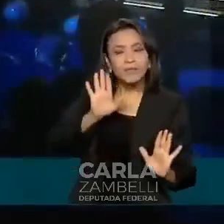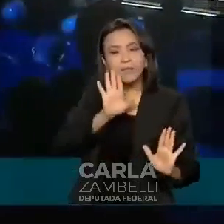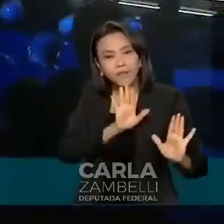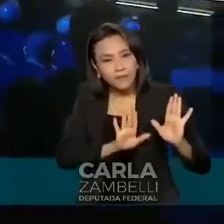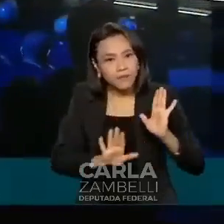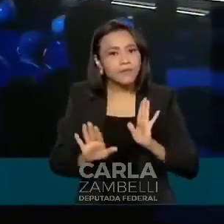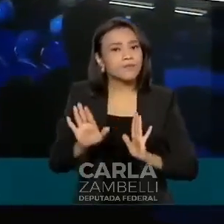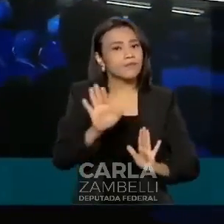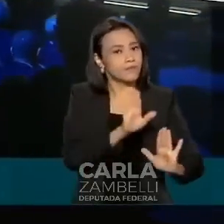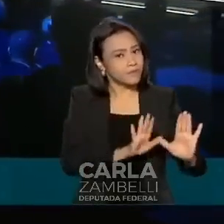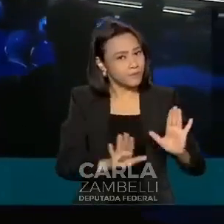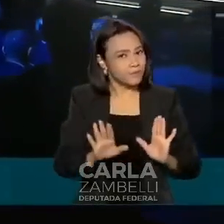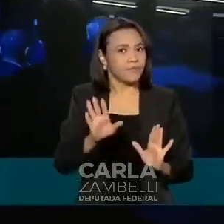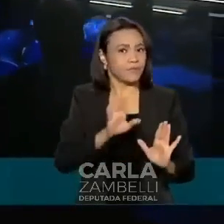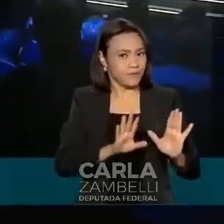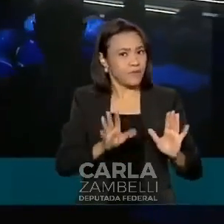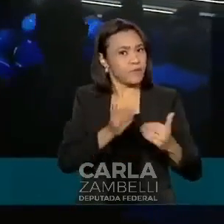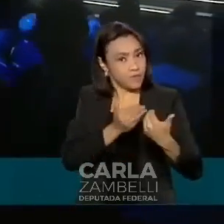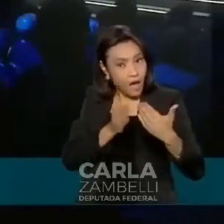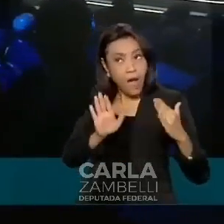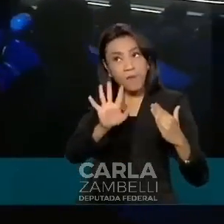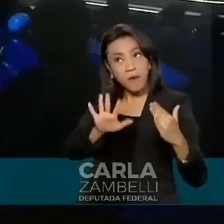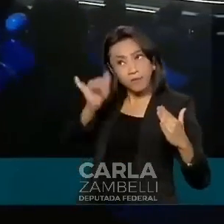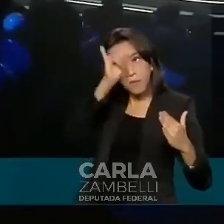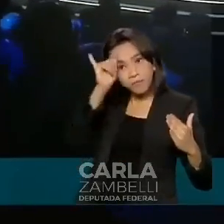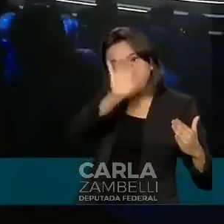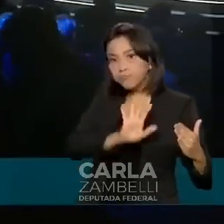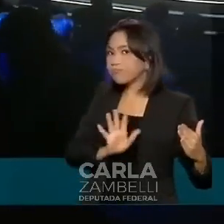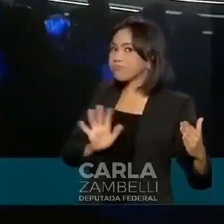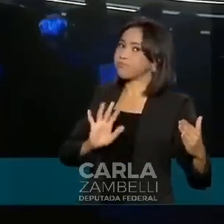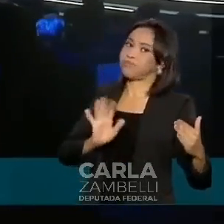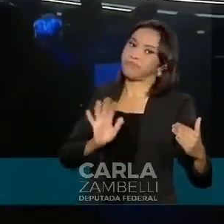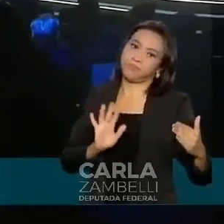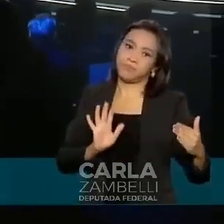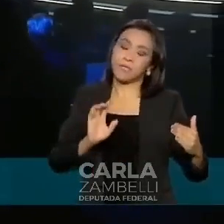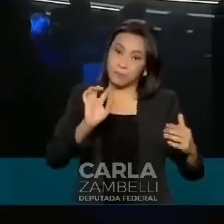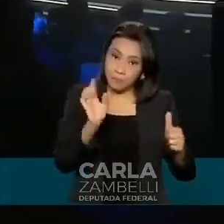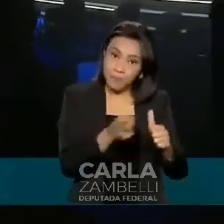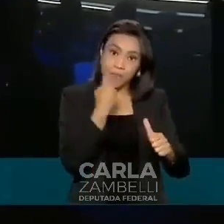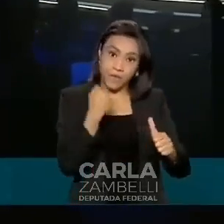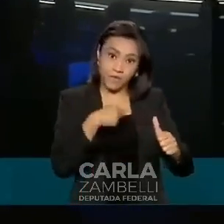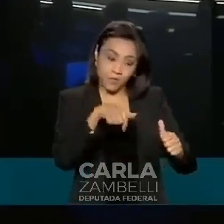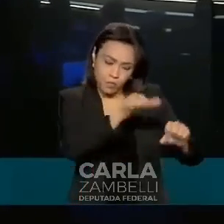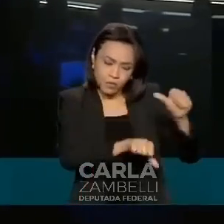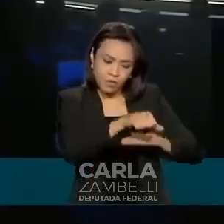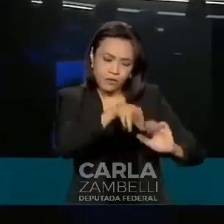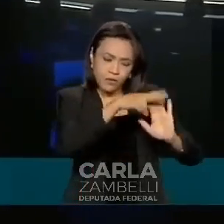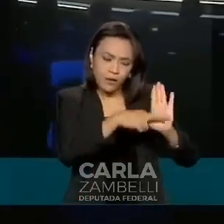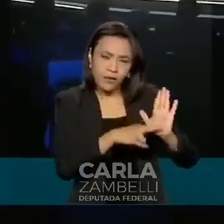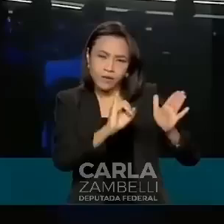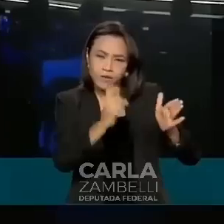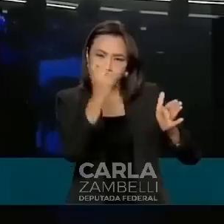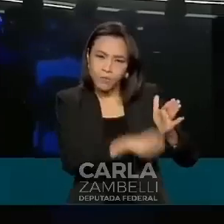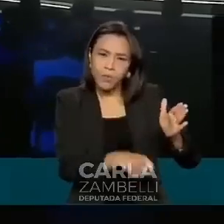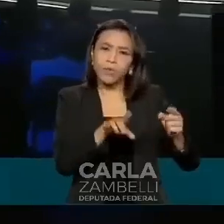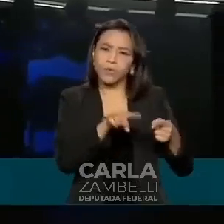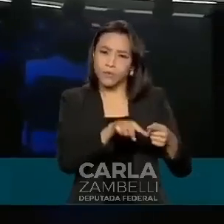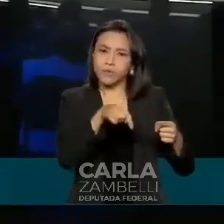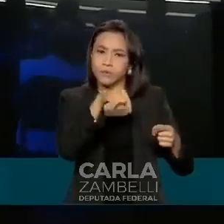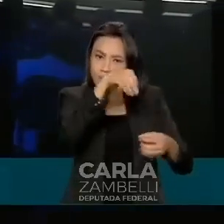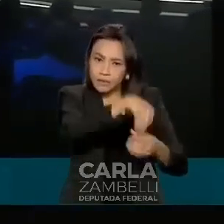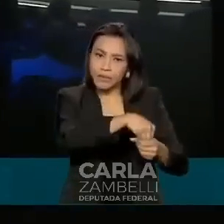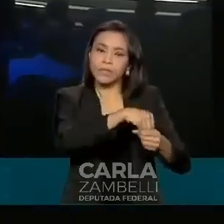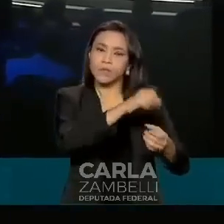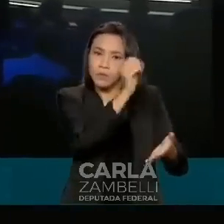cuidadosamente que nossa liberar mas não são trouxas nós vamos enquanto não completamos a nossa reforma tributária no aumentado a competitividade